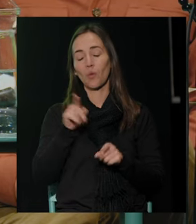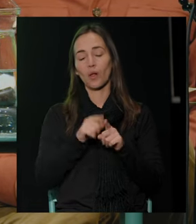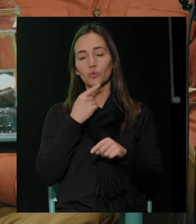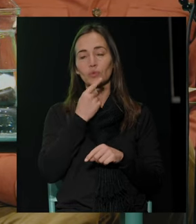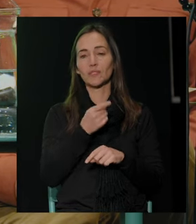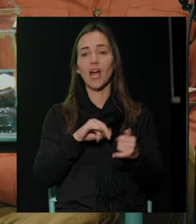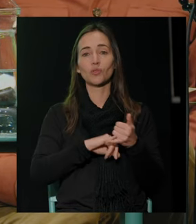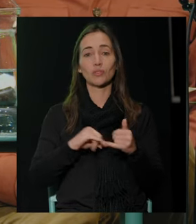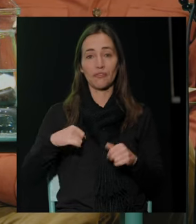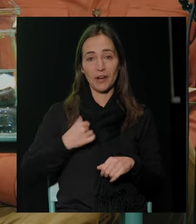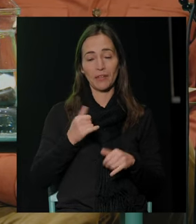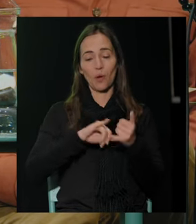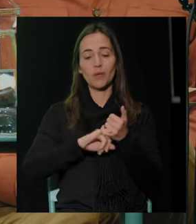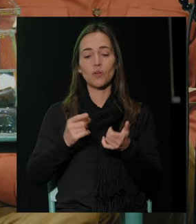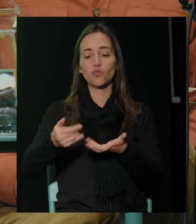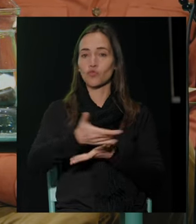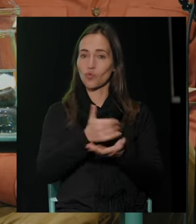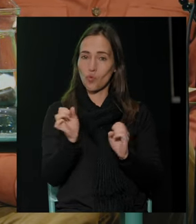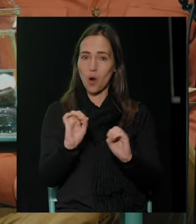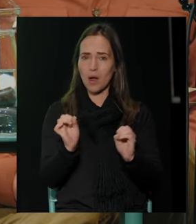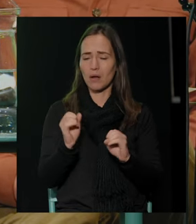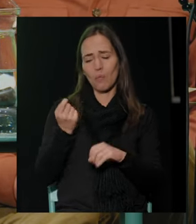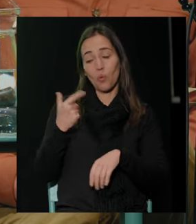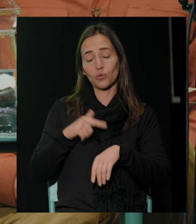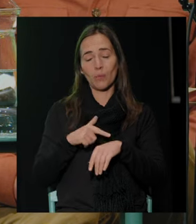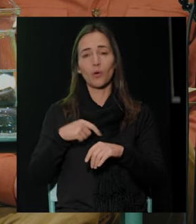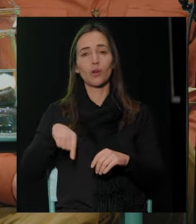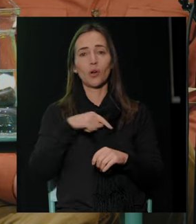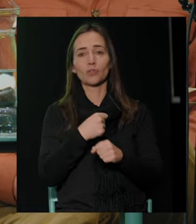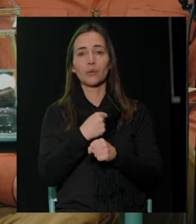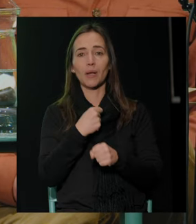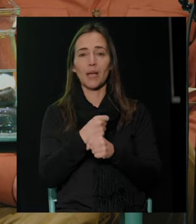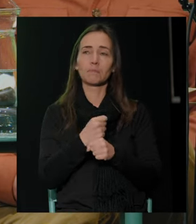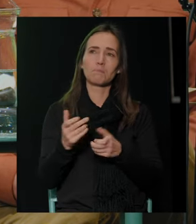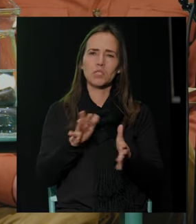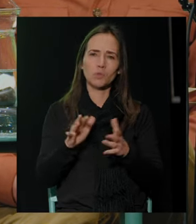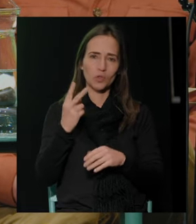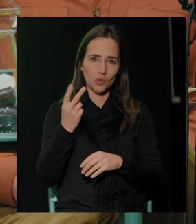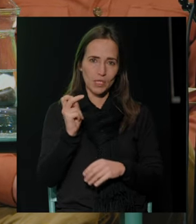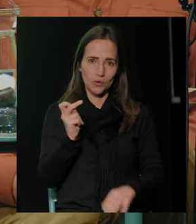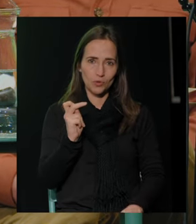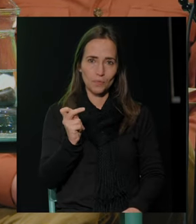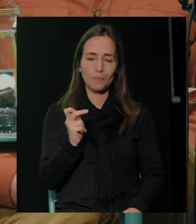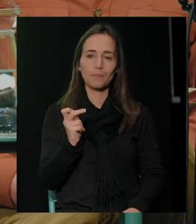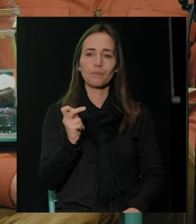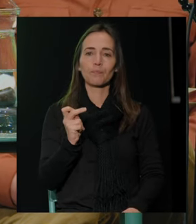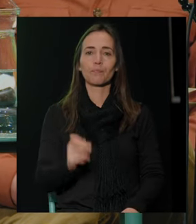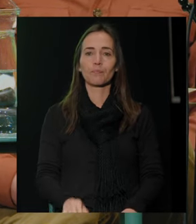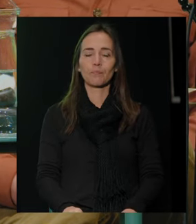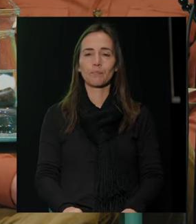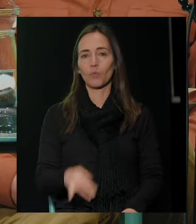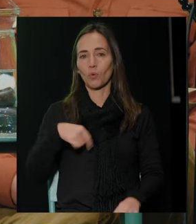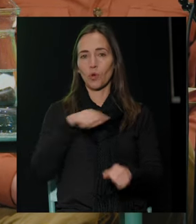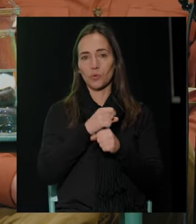fins lucrativos e é relativamente jovem, então estamos a trabalhar no terreno há mais ou menos 2 anos. E o